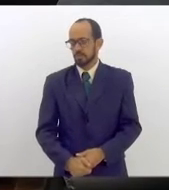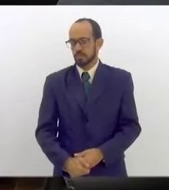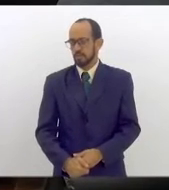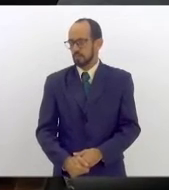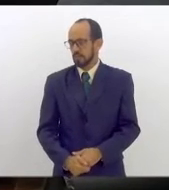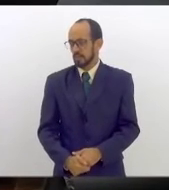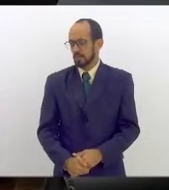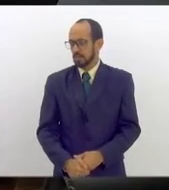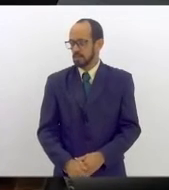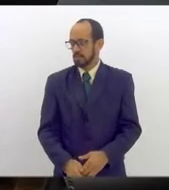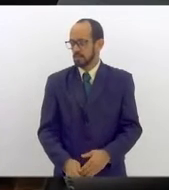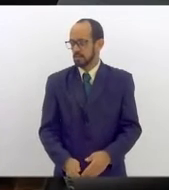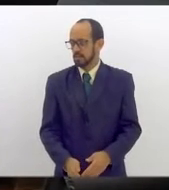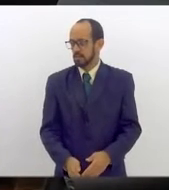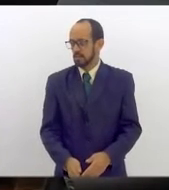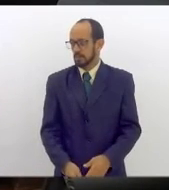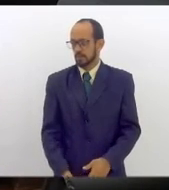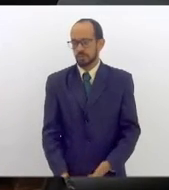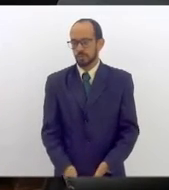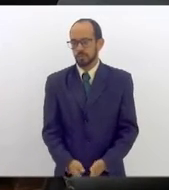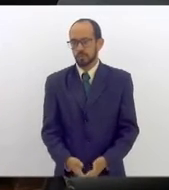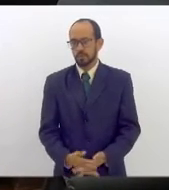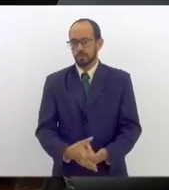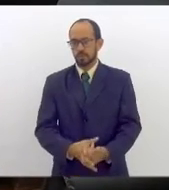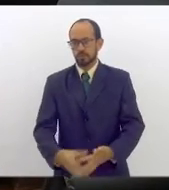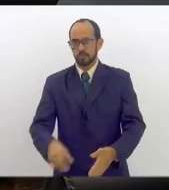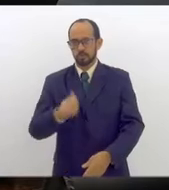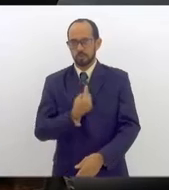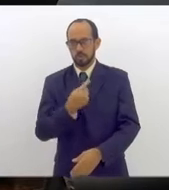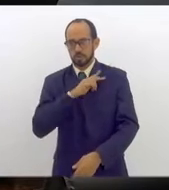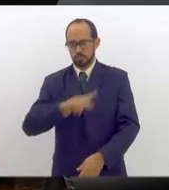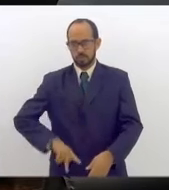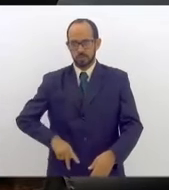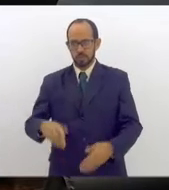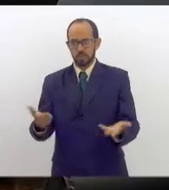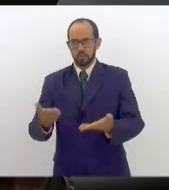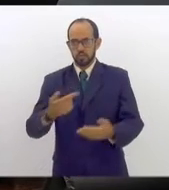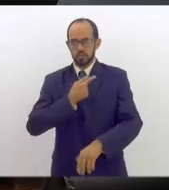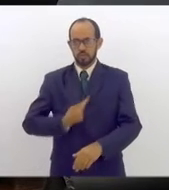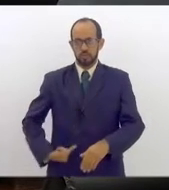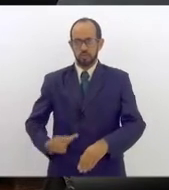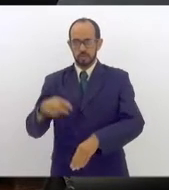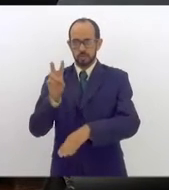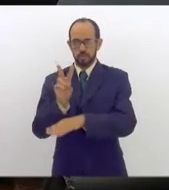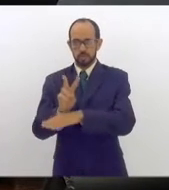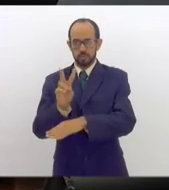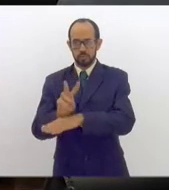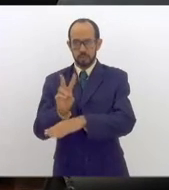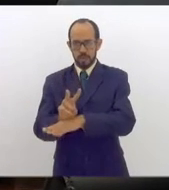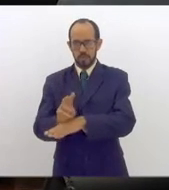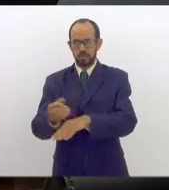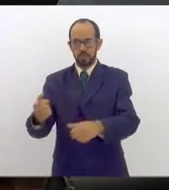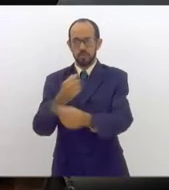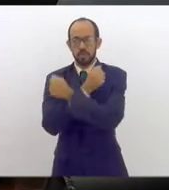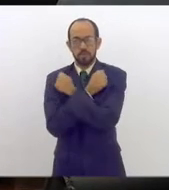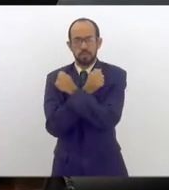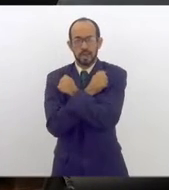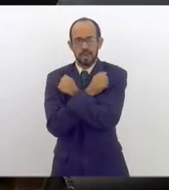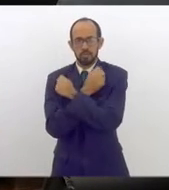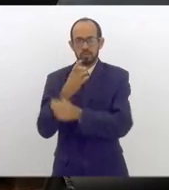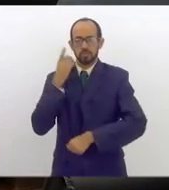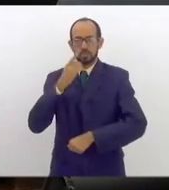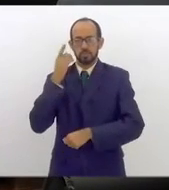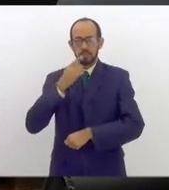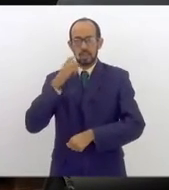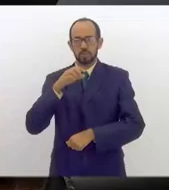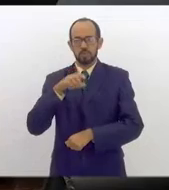As emendas de plenário. O nosso presidente, que hoje está como governador interino, manda um abraço para o nosso querido deputado